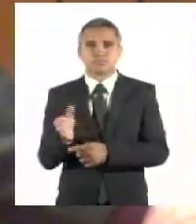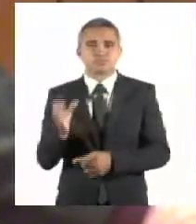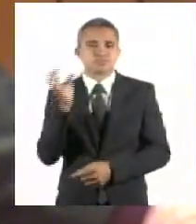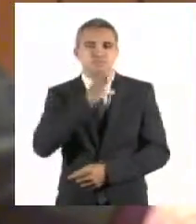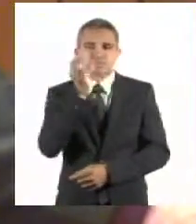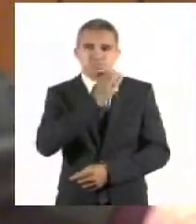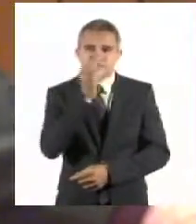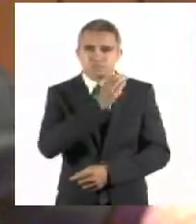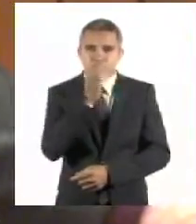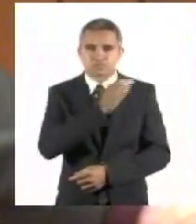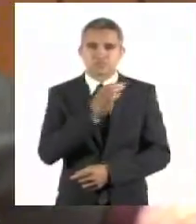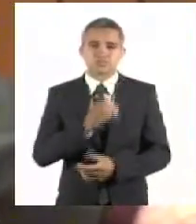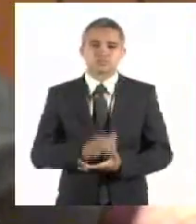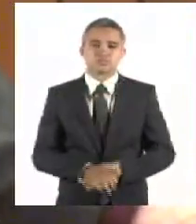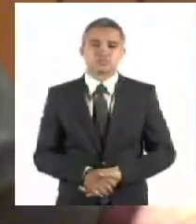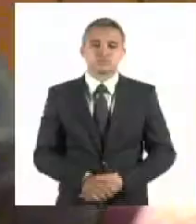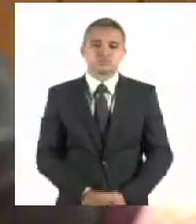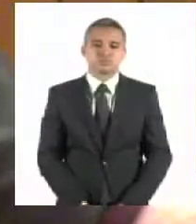urgente